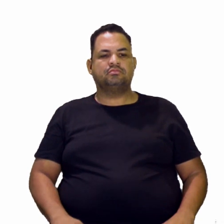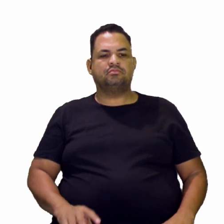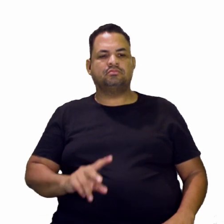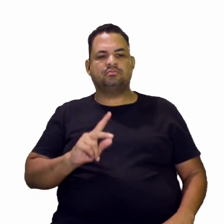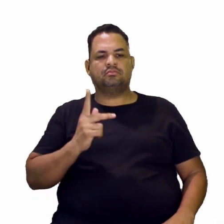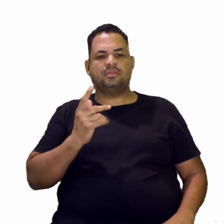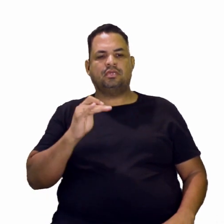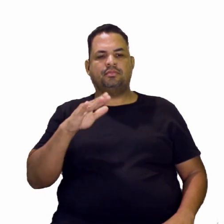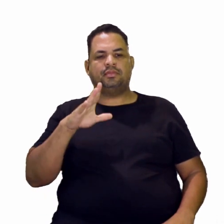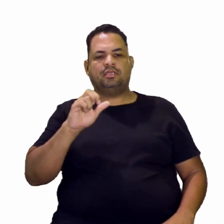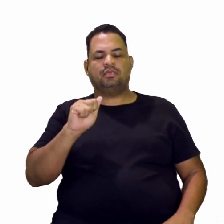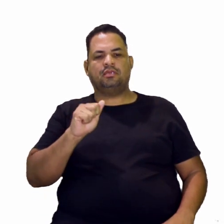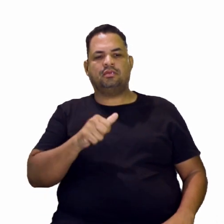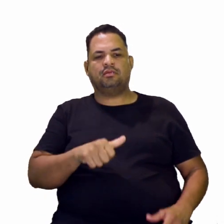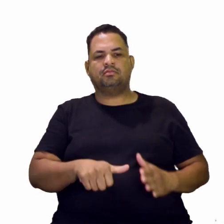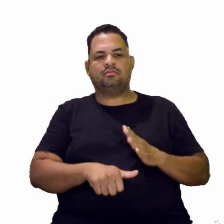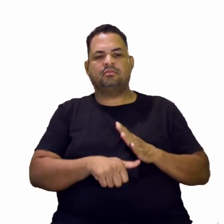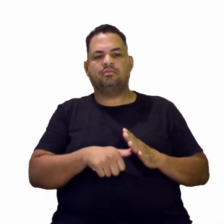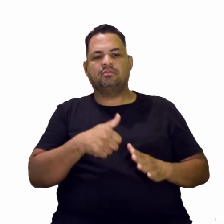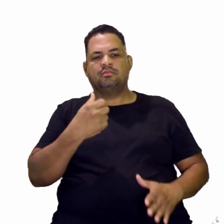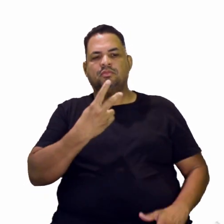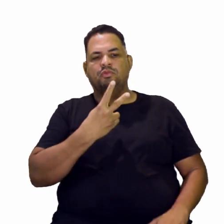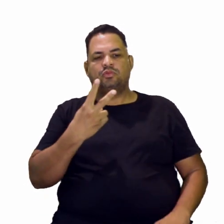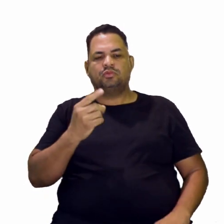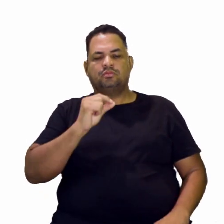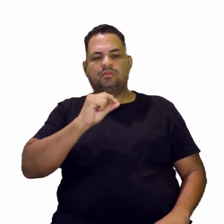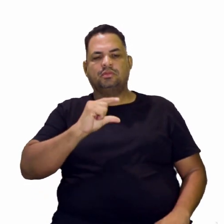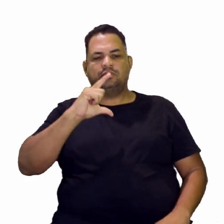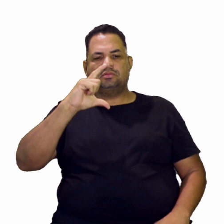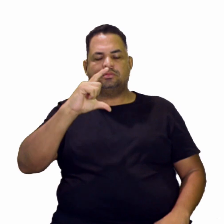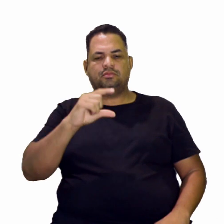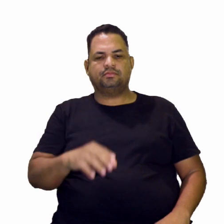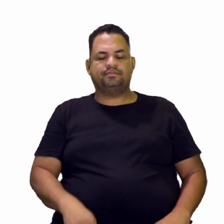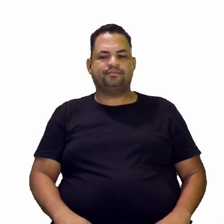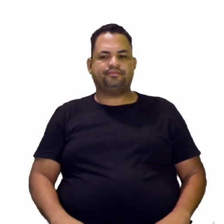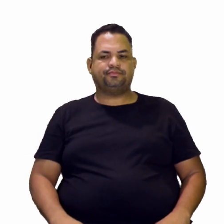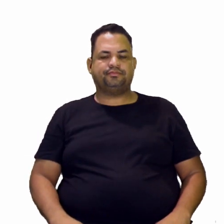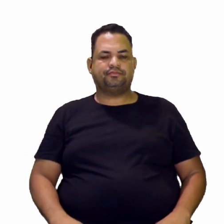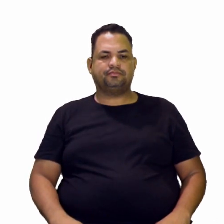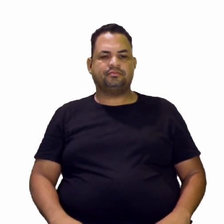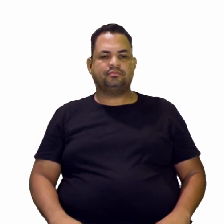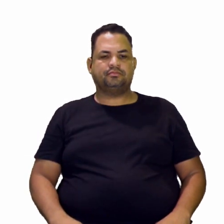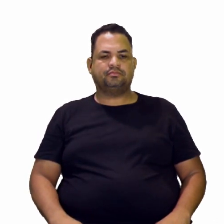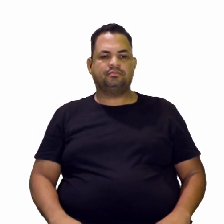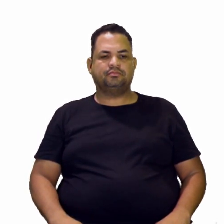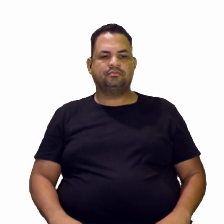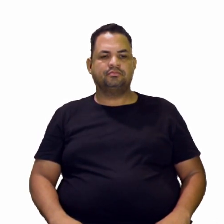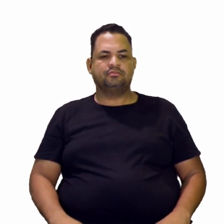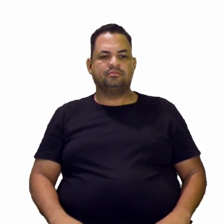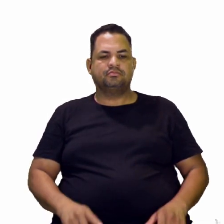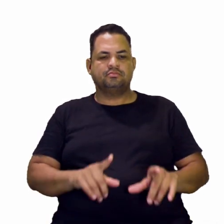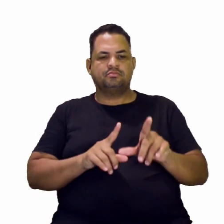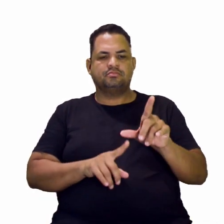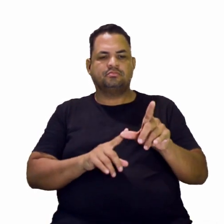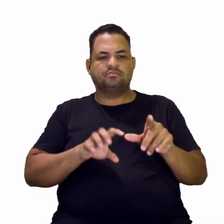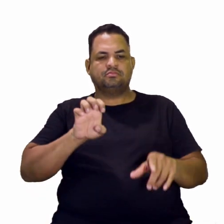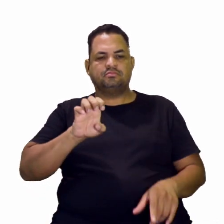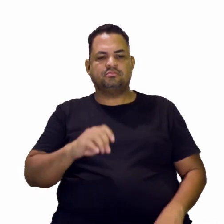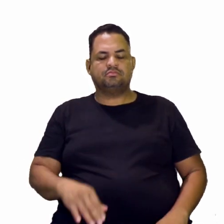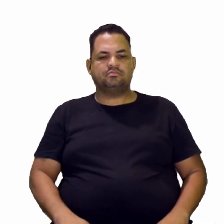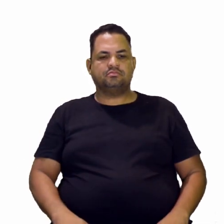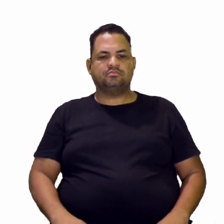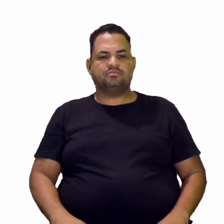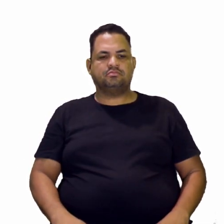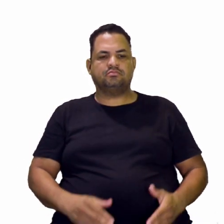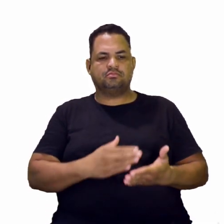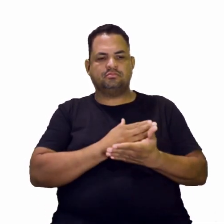Arpia tá com as letras do gênero todas maiúsculas, tá? Na letra E, nós temos aqui